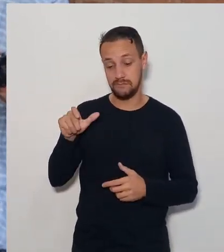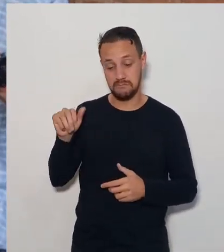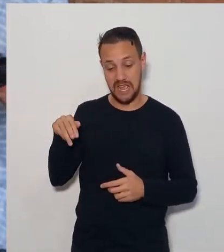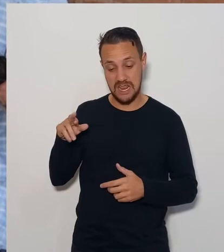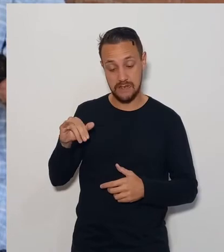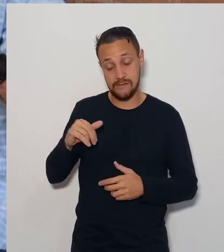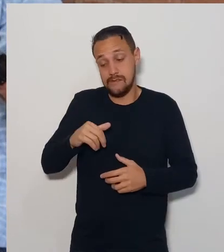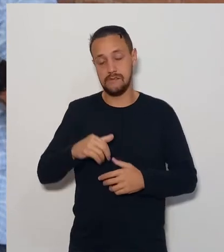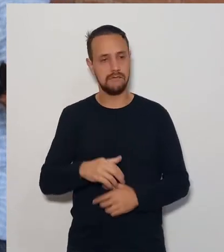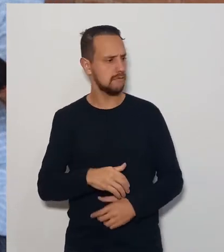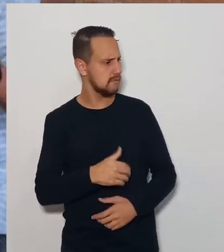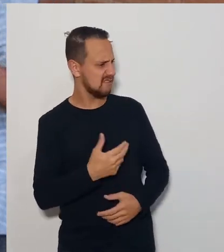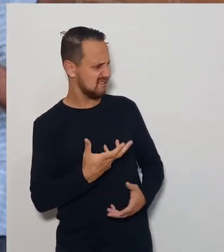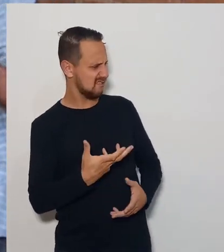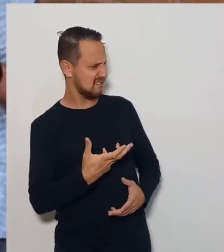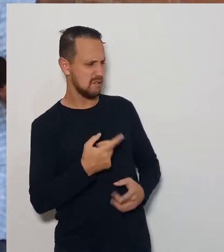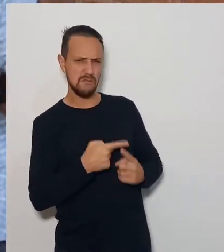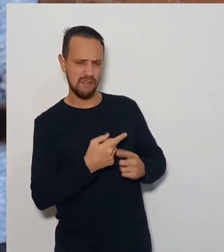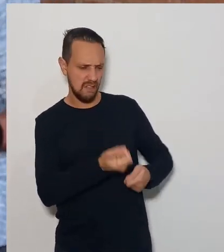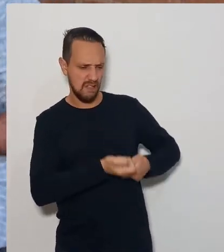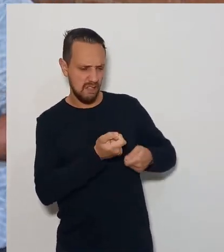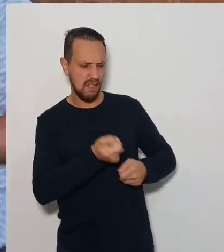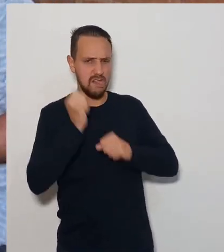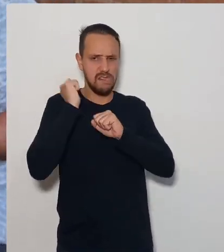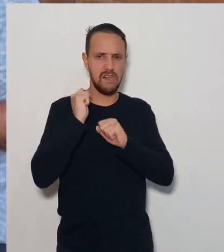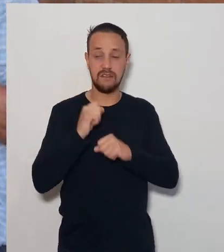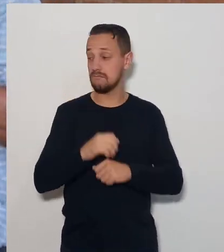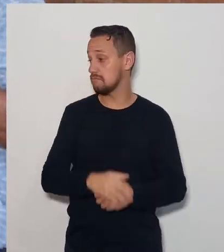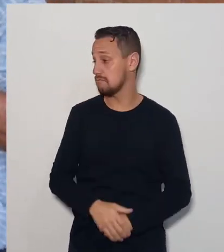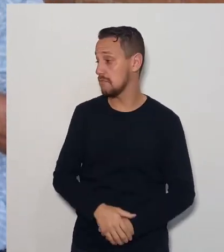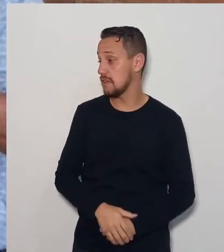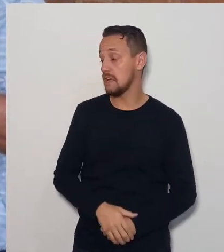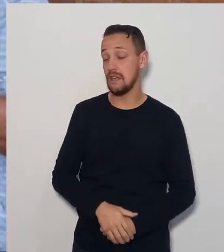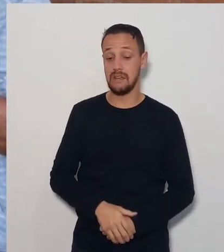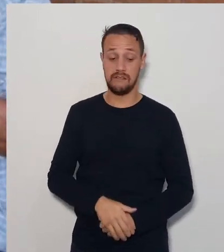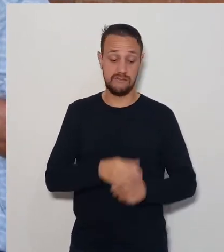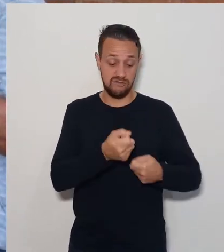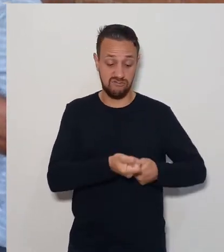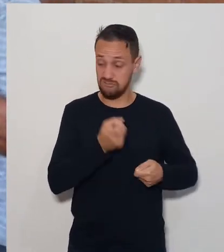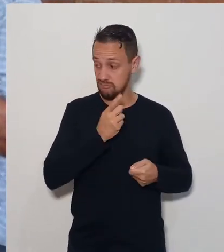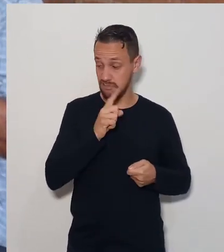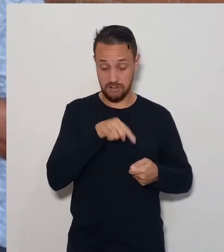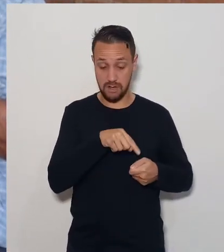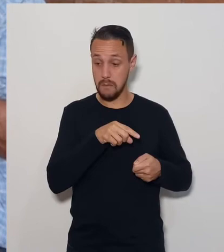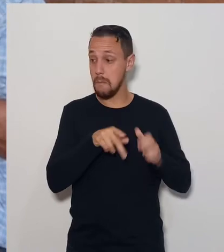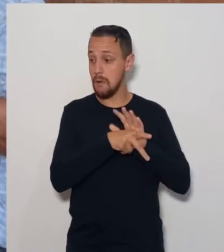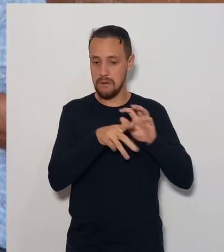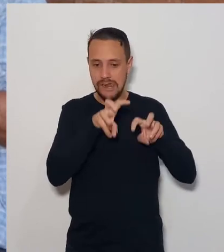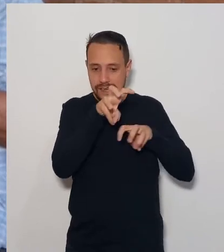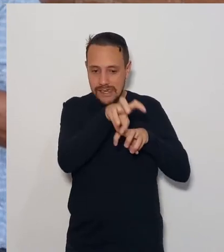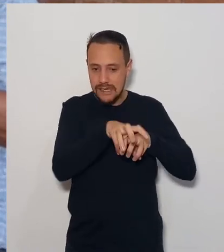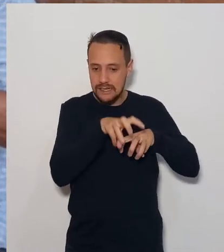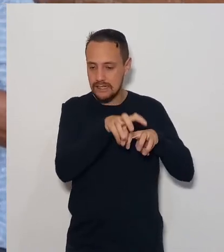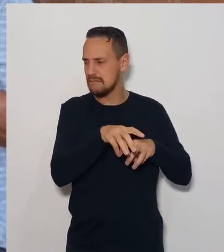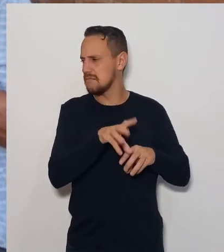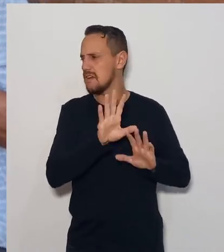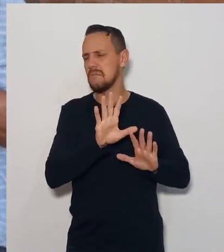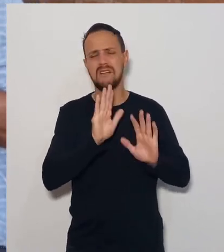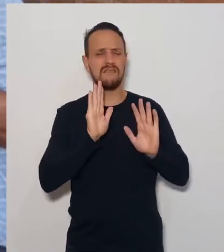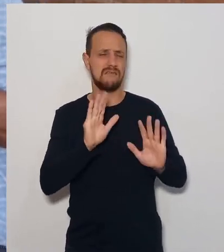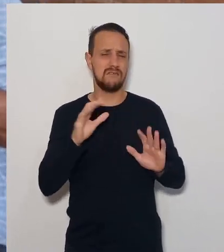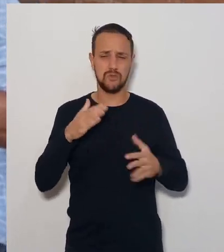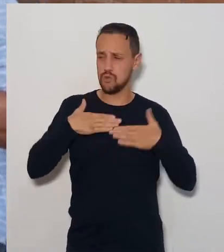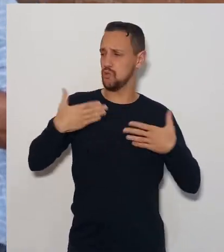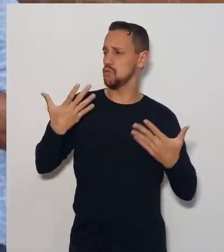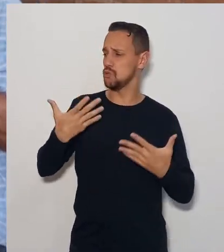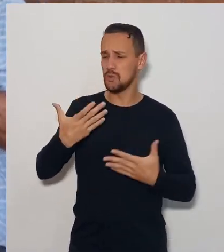Que postada é essa inchada? Mas que é isso? Que tristeza toda é essa? Pra começar, isso é um rastelo, Maria. Ah, e outra coisa, mas